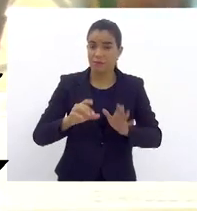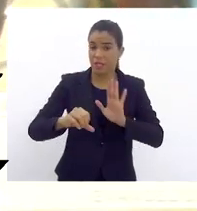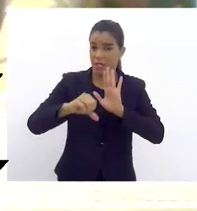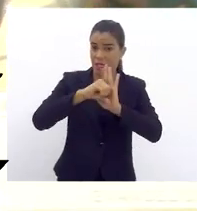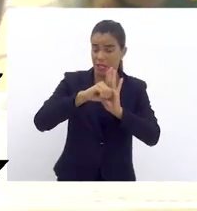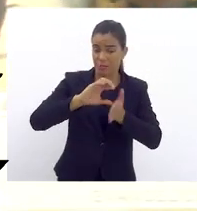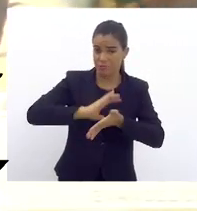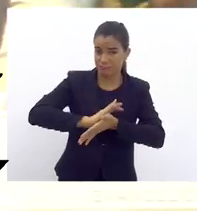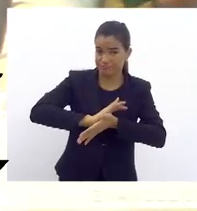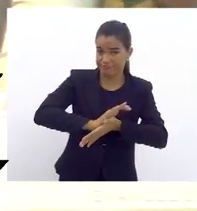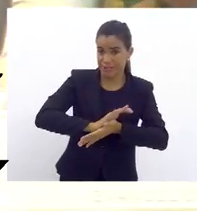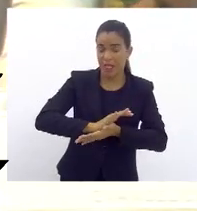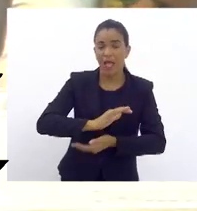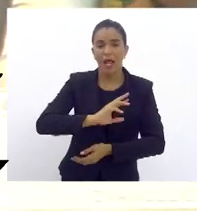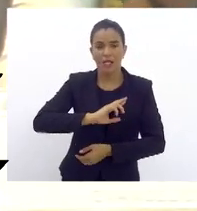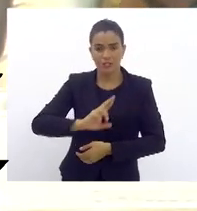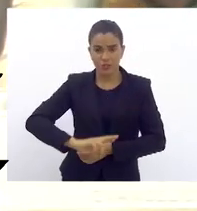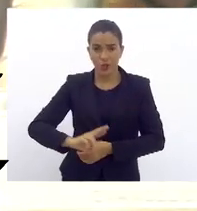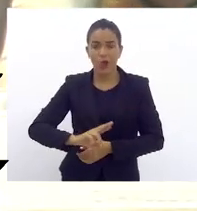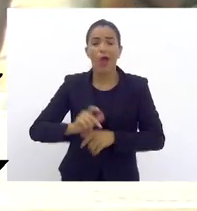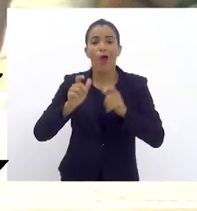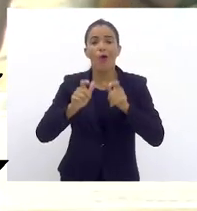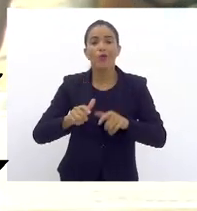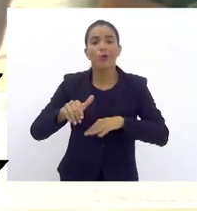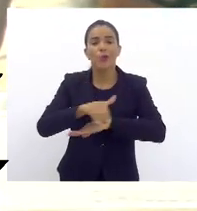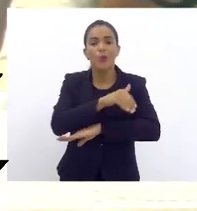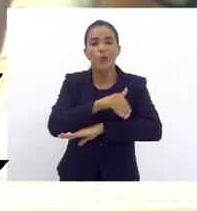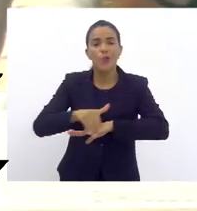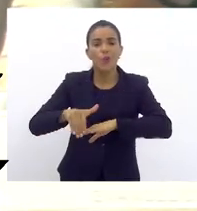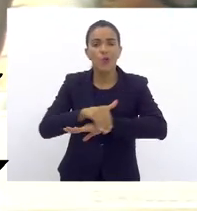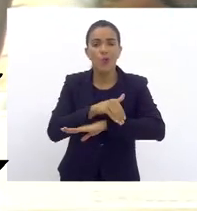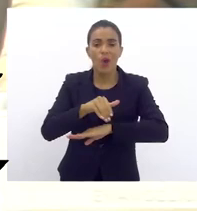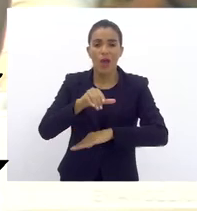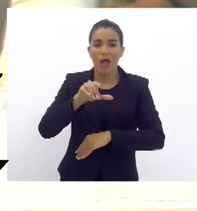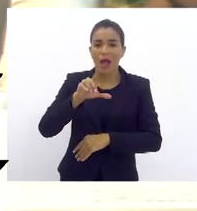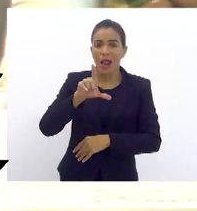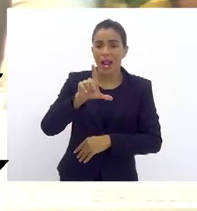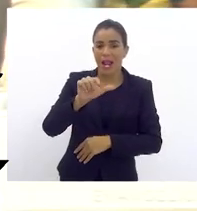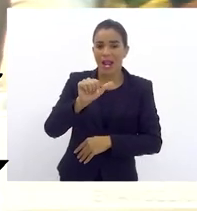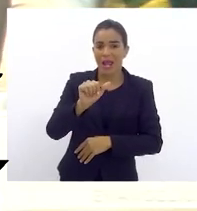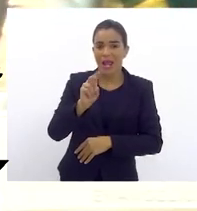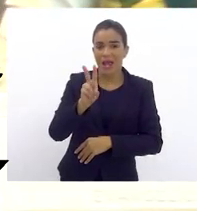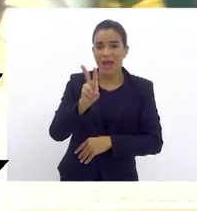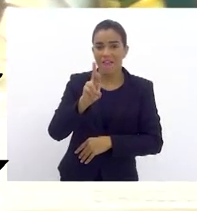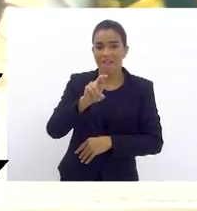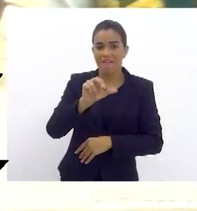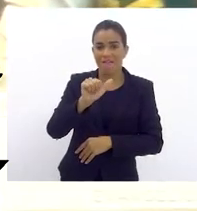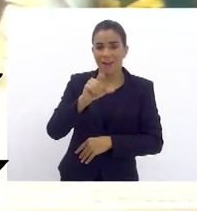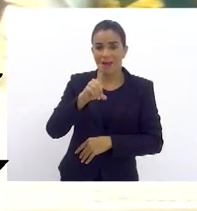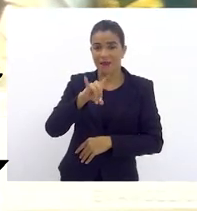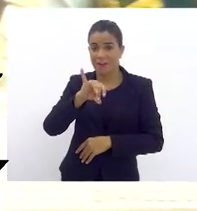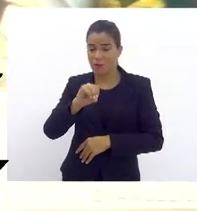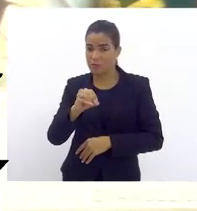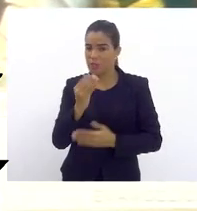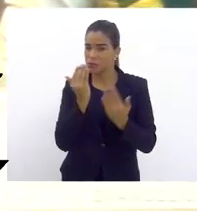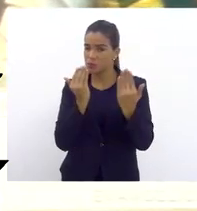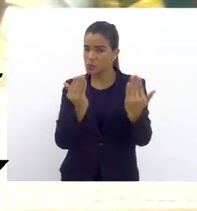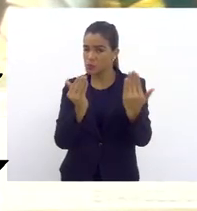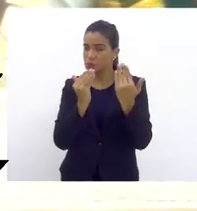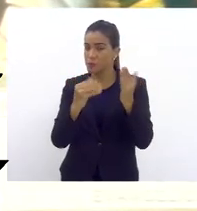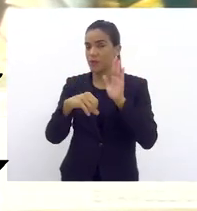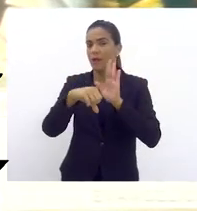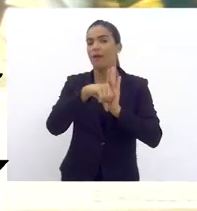religiosos que fica na Rua do Lavradio ali todos os casos de tolerância onde há suspeita de crime